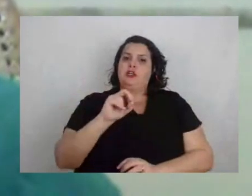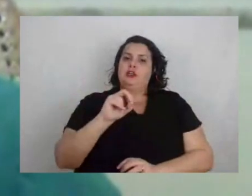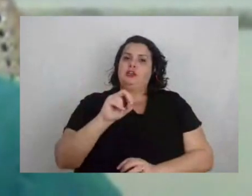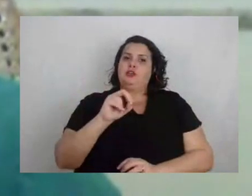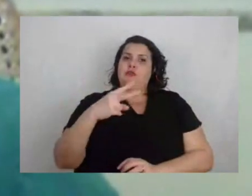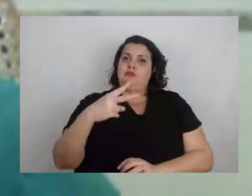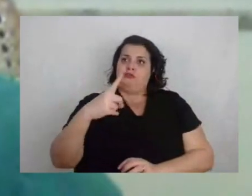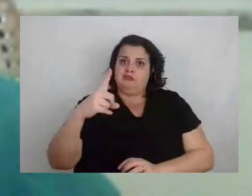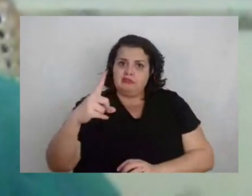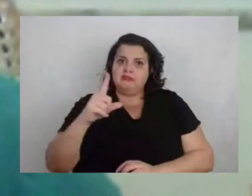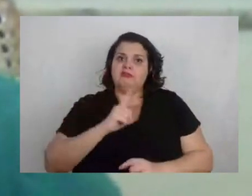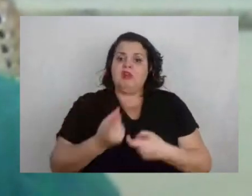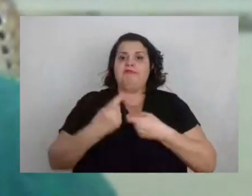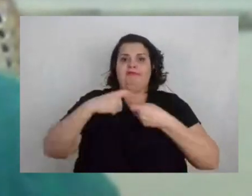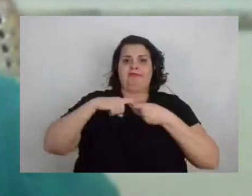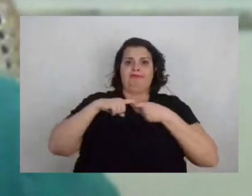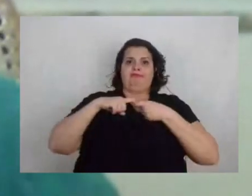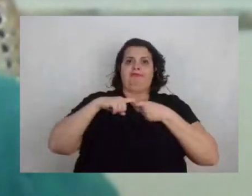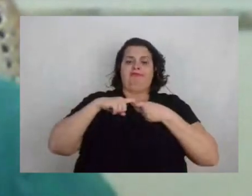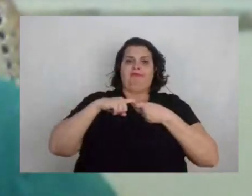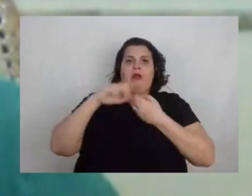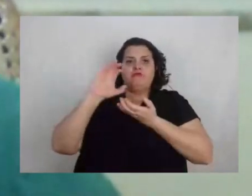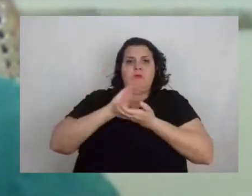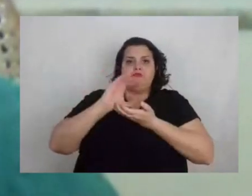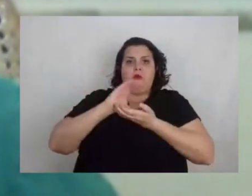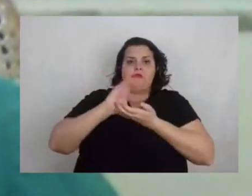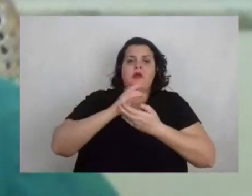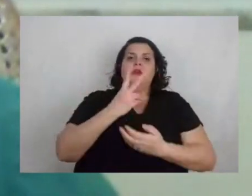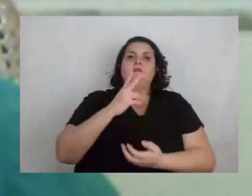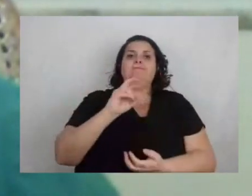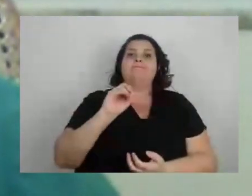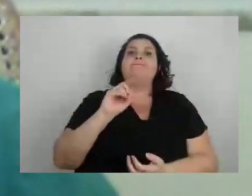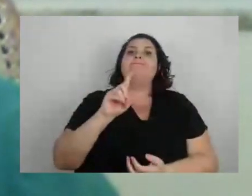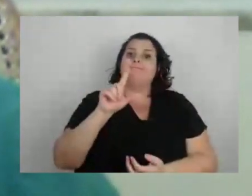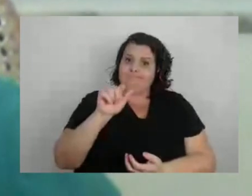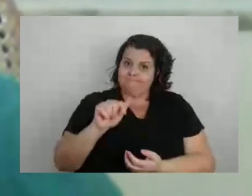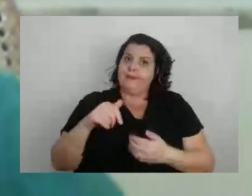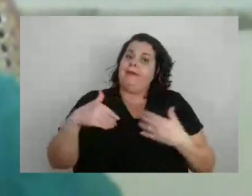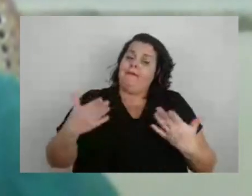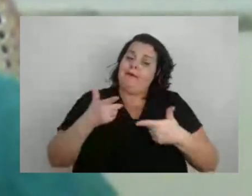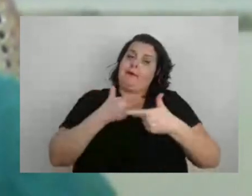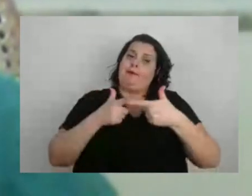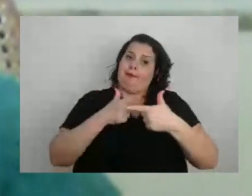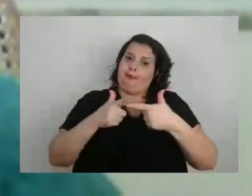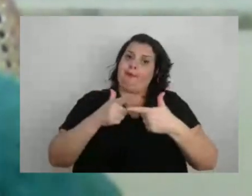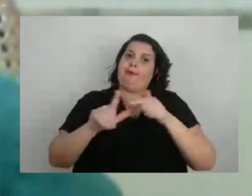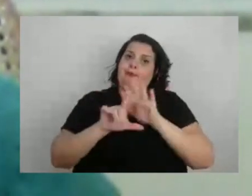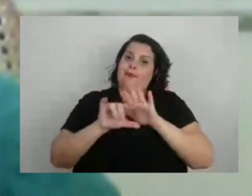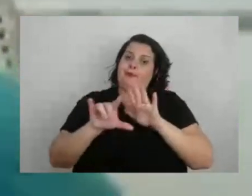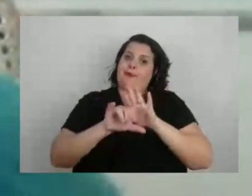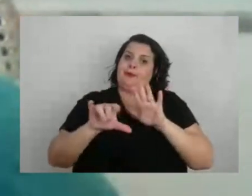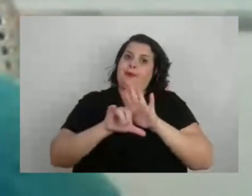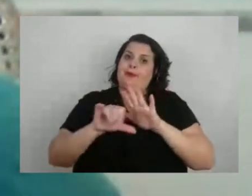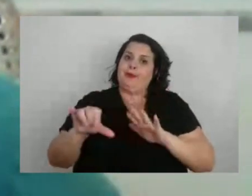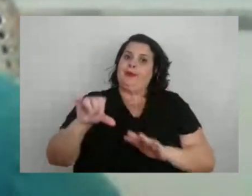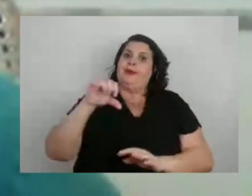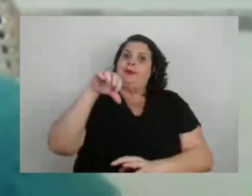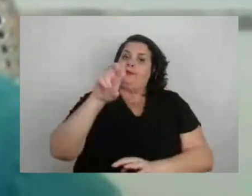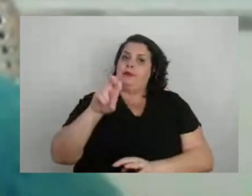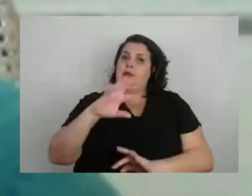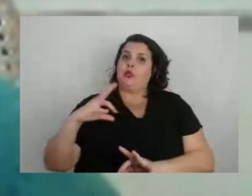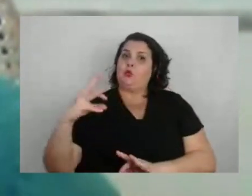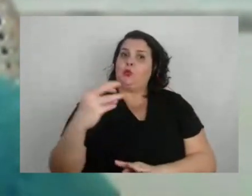Quer dizer, esse era um dos grandes problemas da emenda constitucional 95 e que todos os brasileiros devem estar